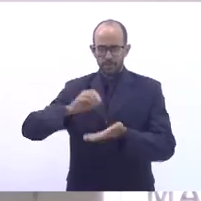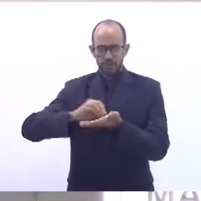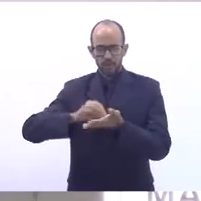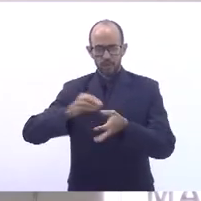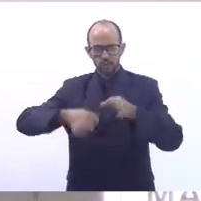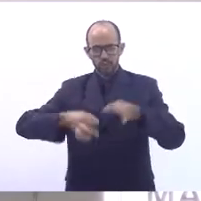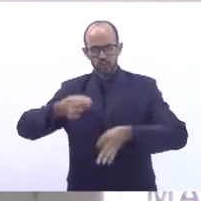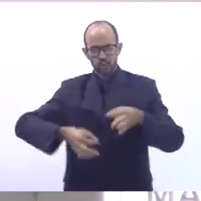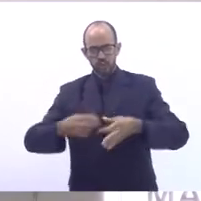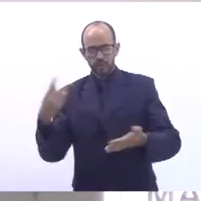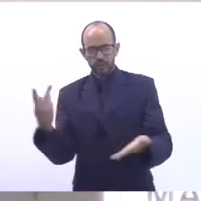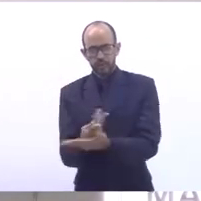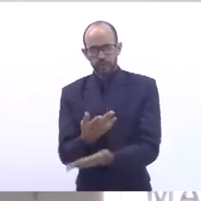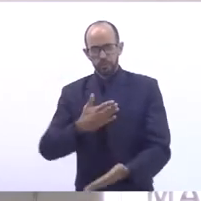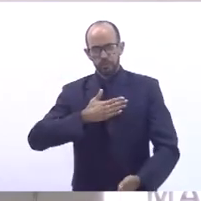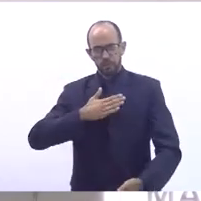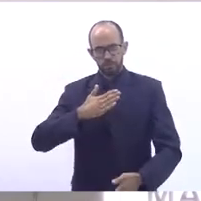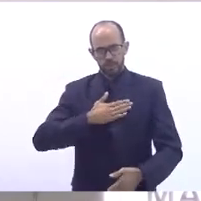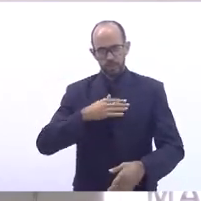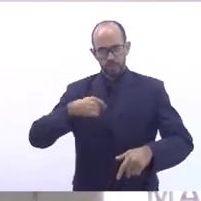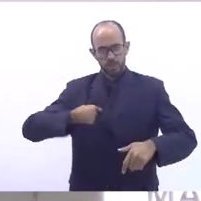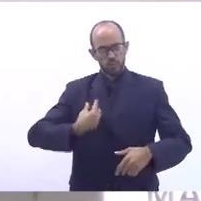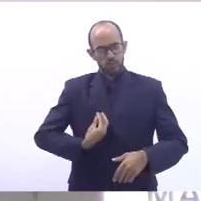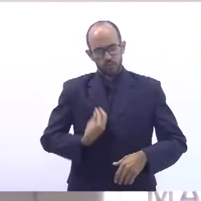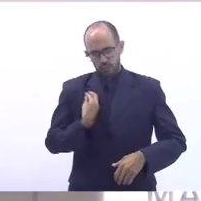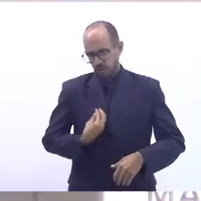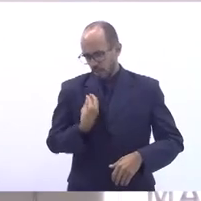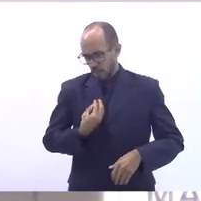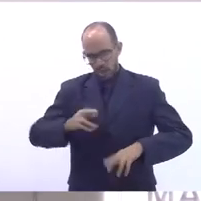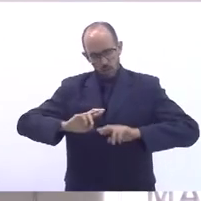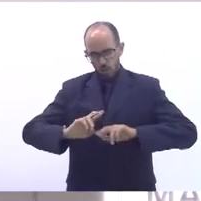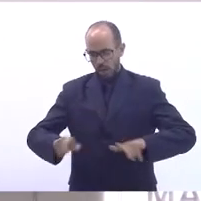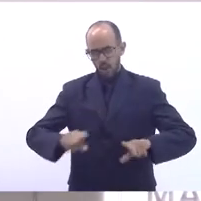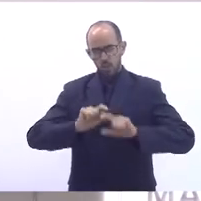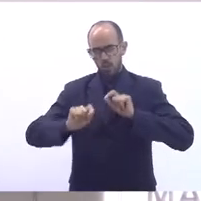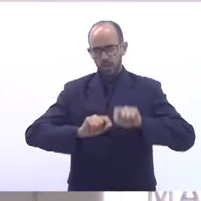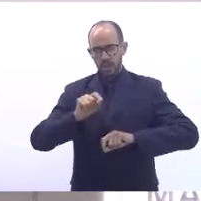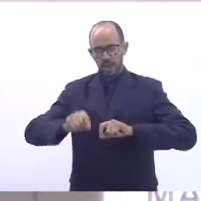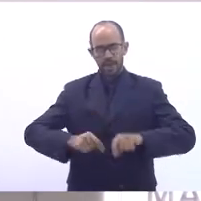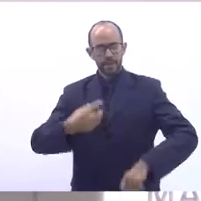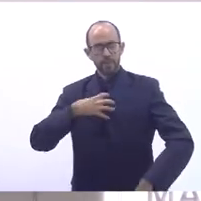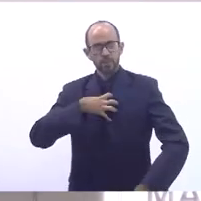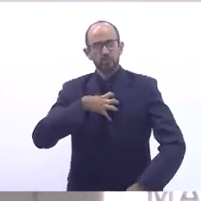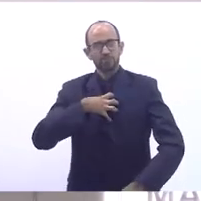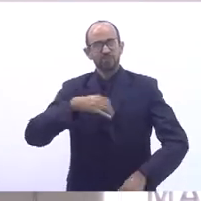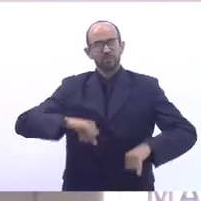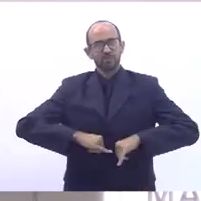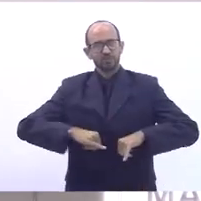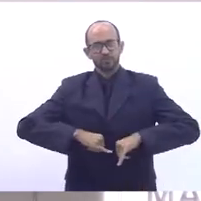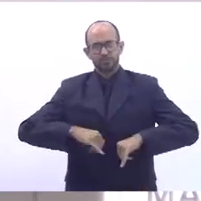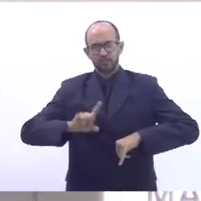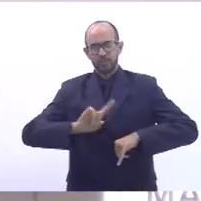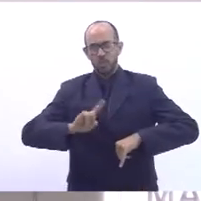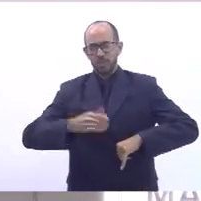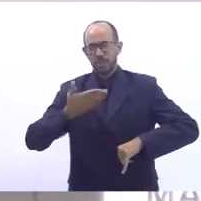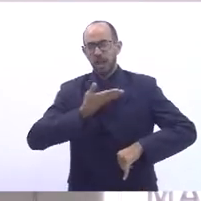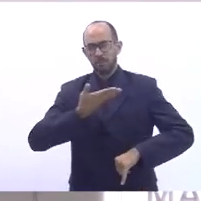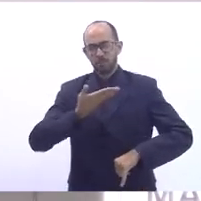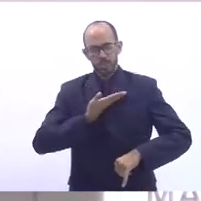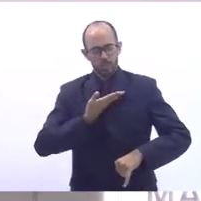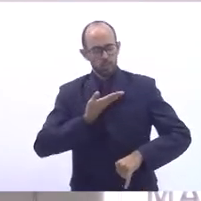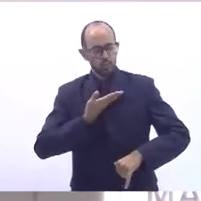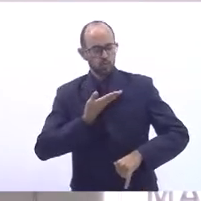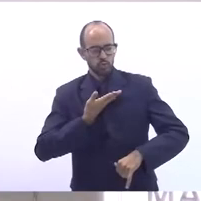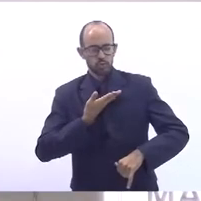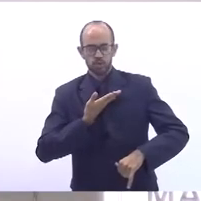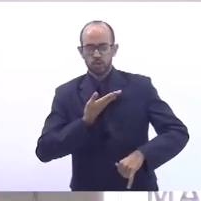que eu vivenciava e vivenciava Não especificamente na minha pele mas que eu via amigos colegas e que eu